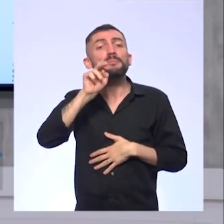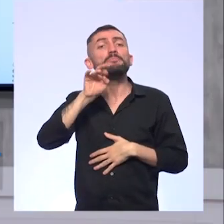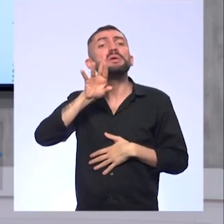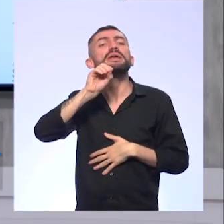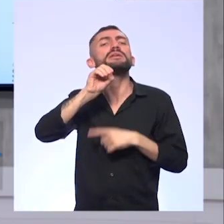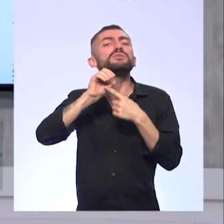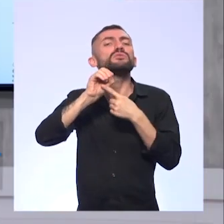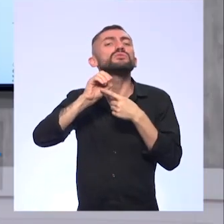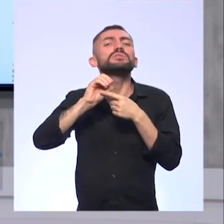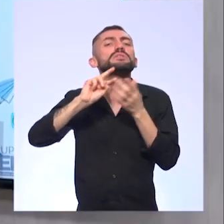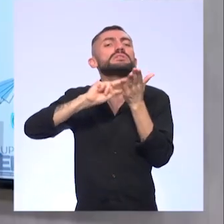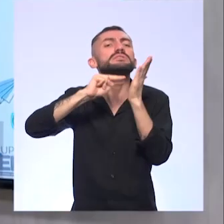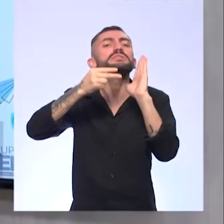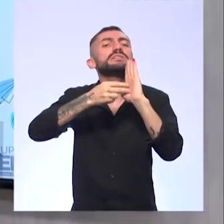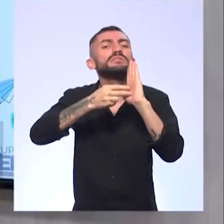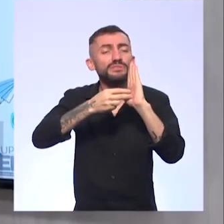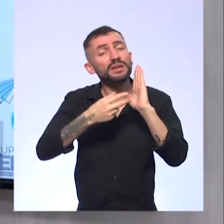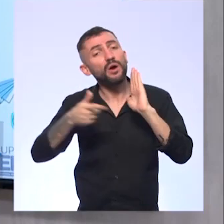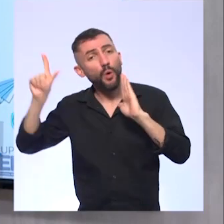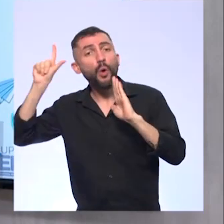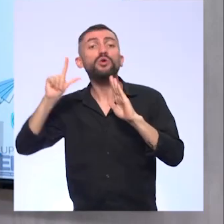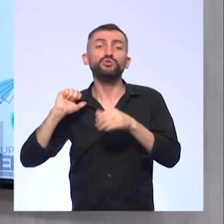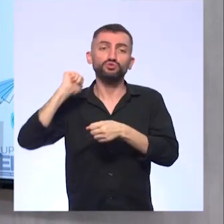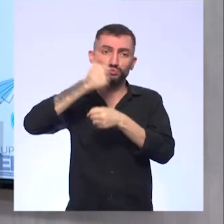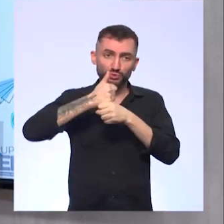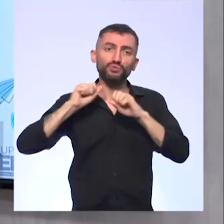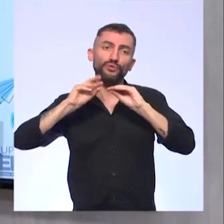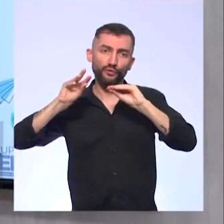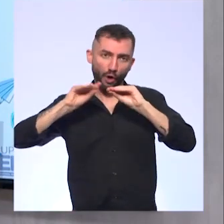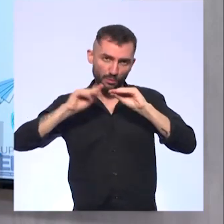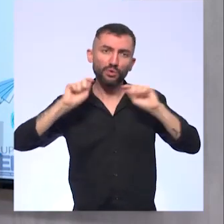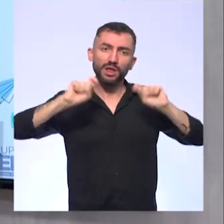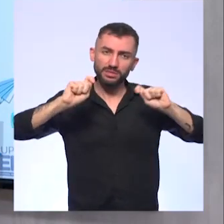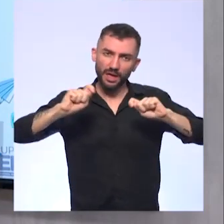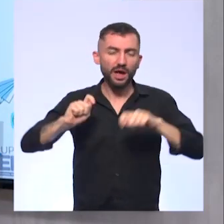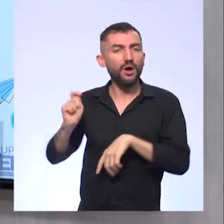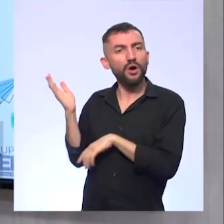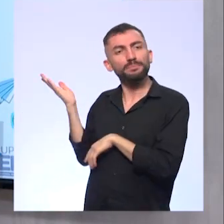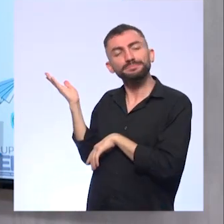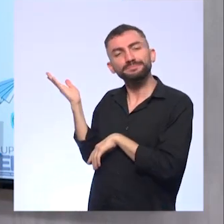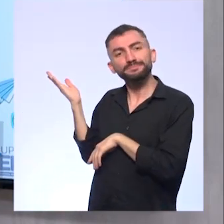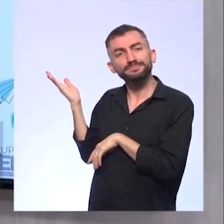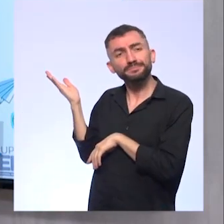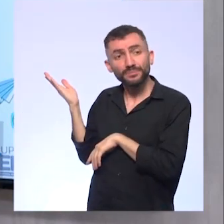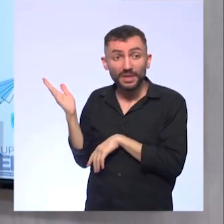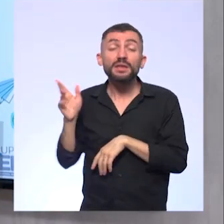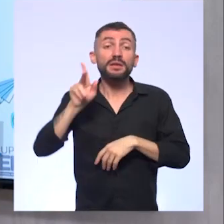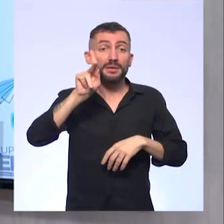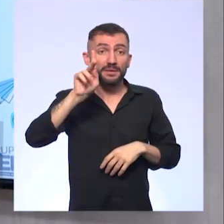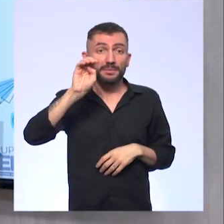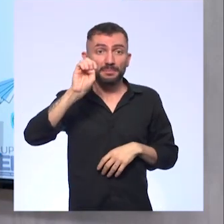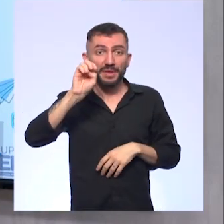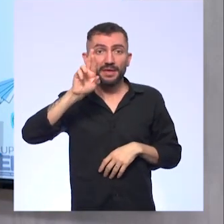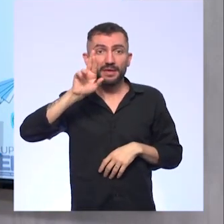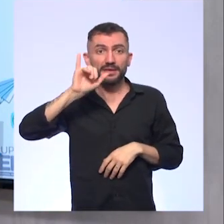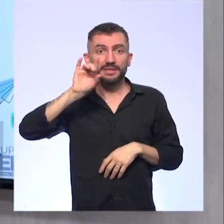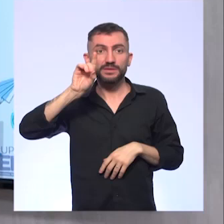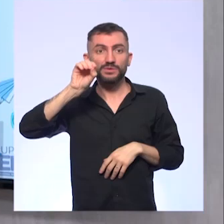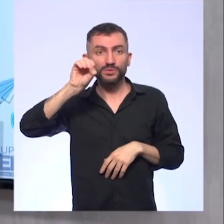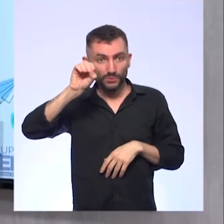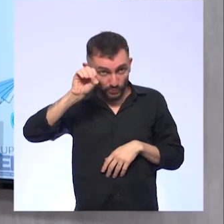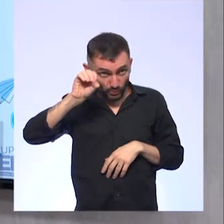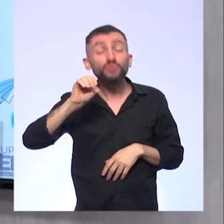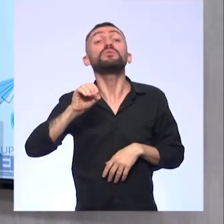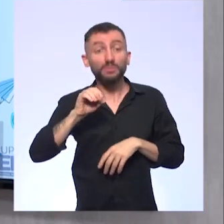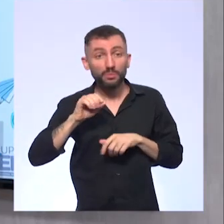nós podemos chegar a uma outra relação se eu substituir aqui embaixo o período por um sobre f e a frequência a